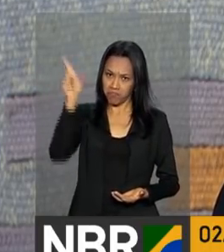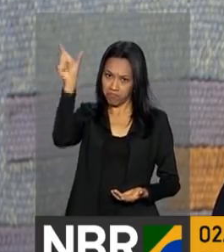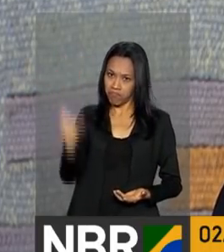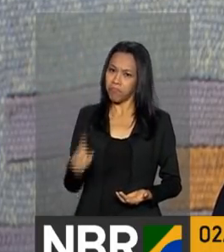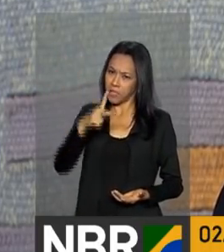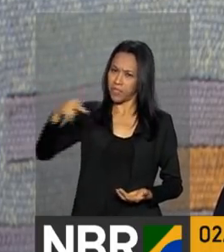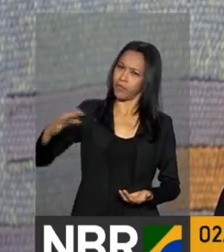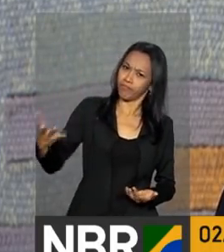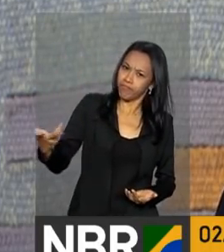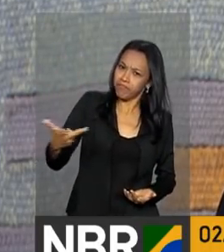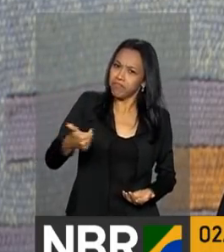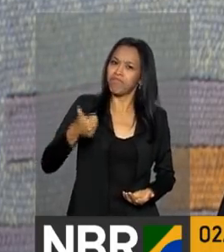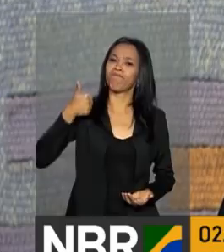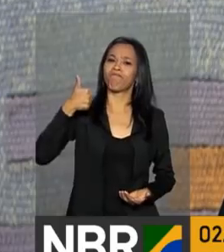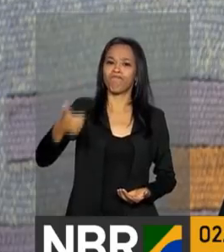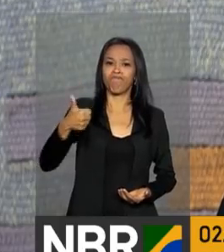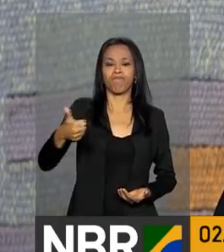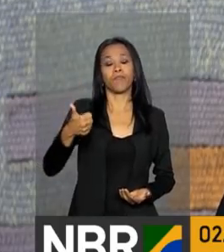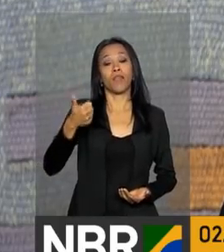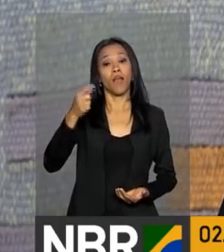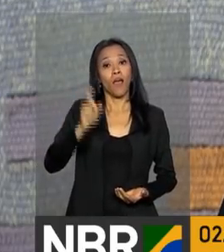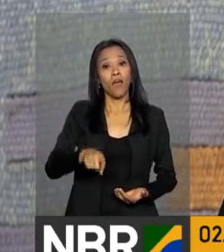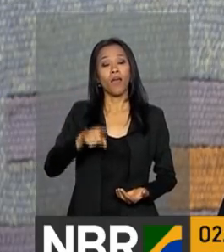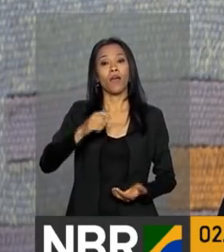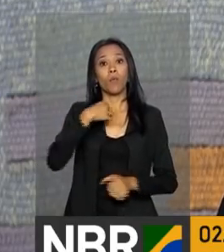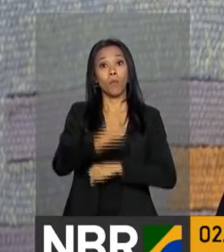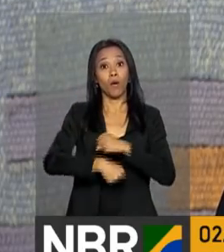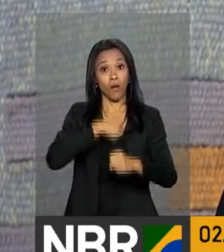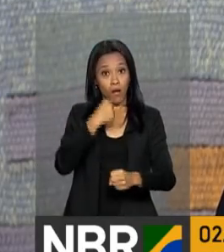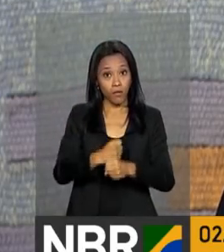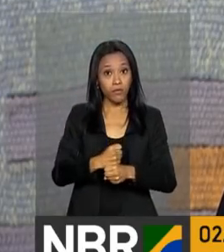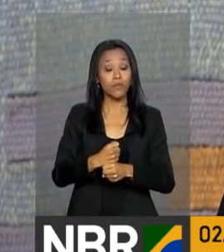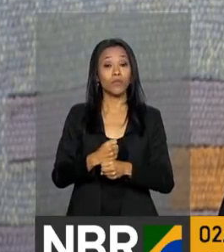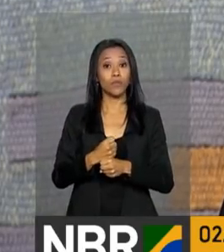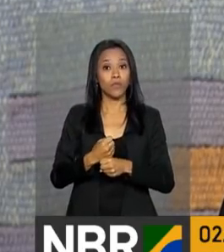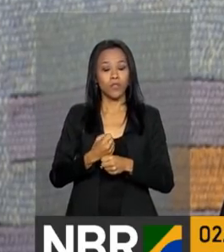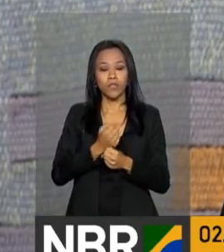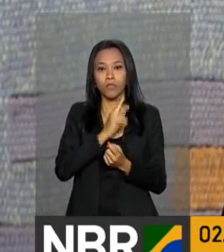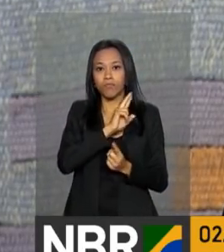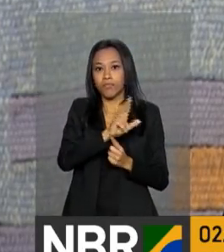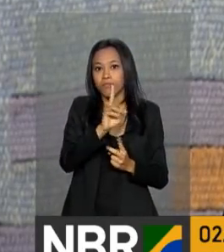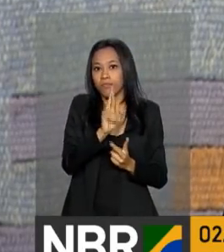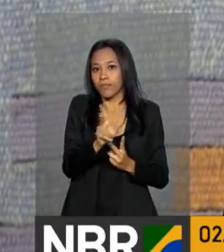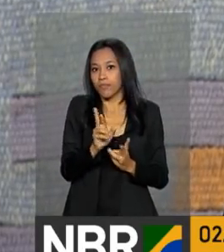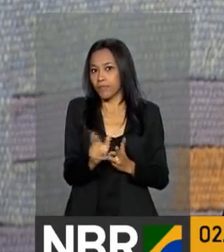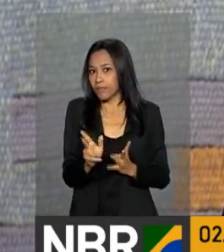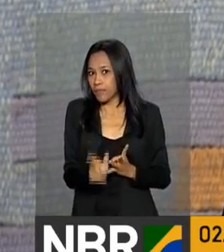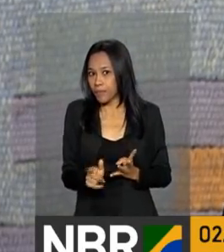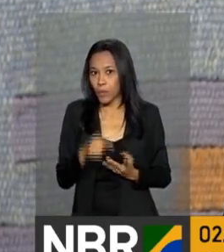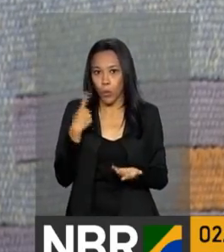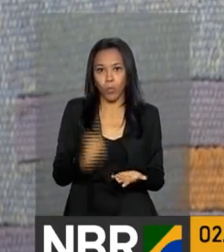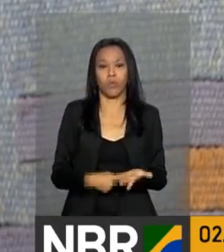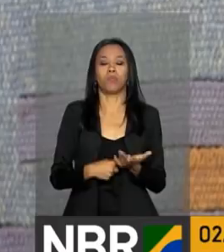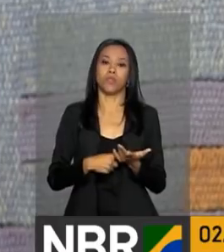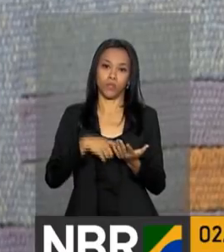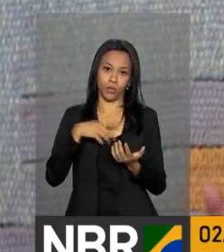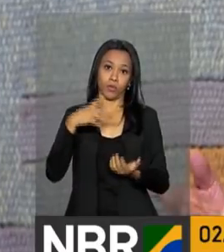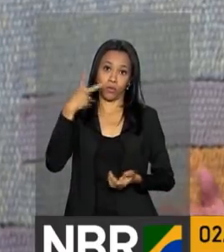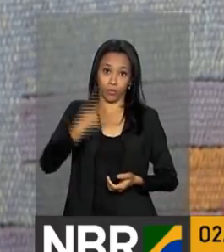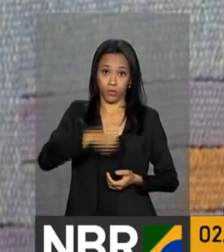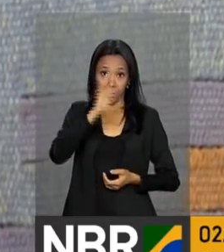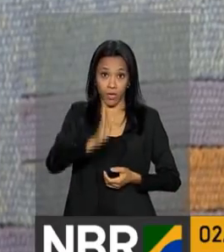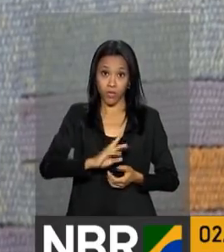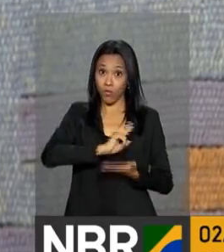coroa um ano marcado por larga agenda bilateral.